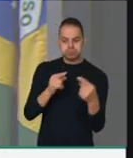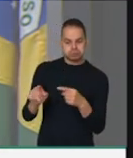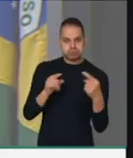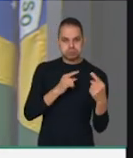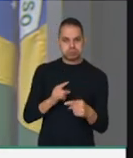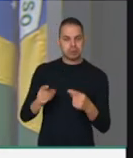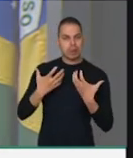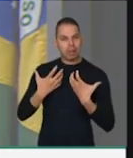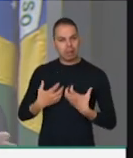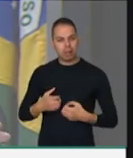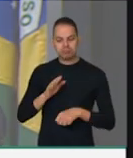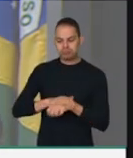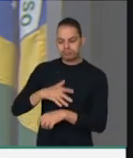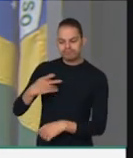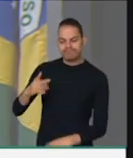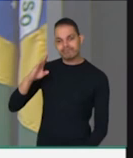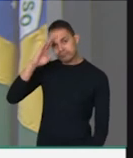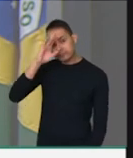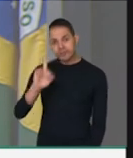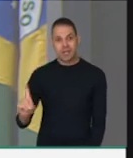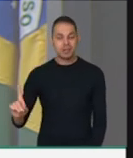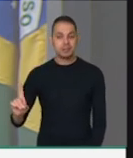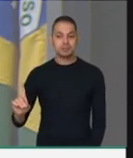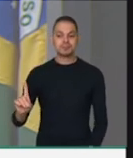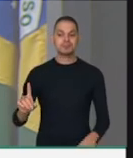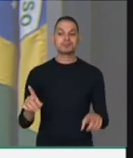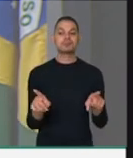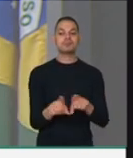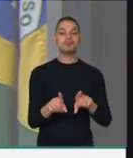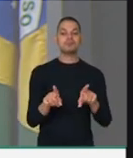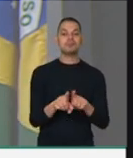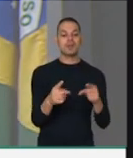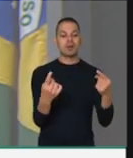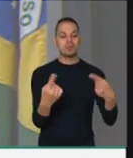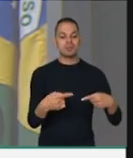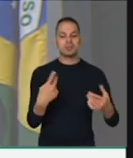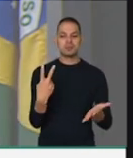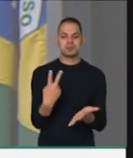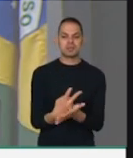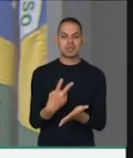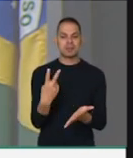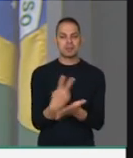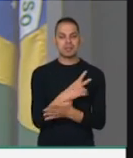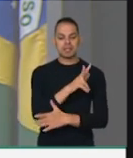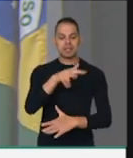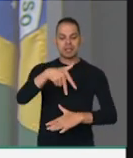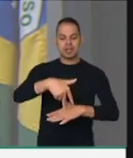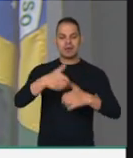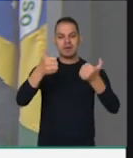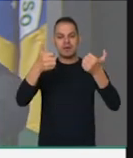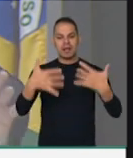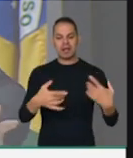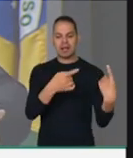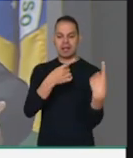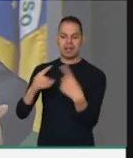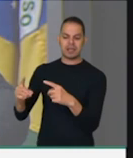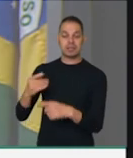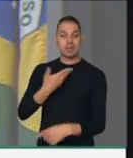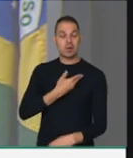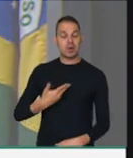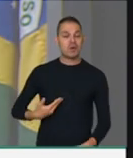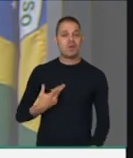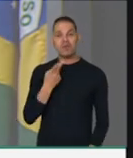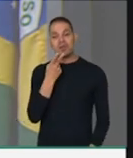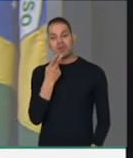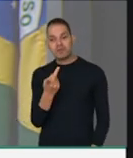presidente cair e mais o fato que eu posição vem sempre a Tribuna para atacar o governo dizer